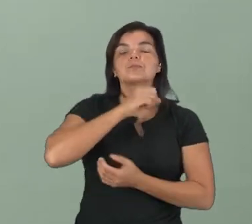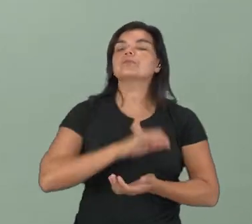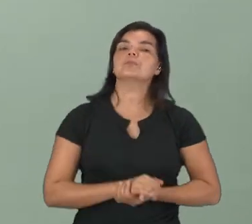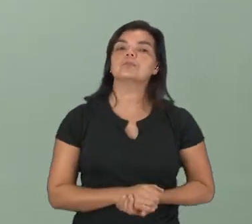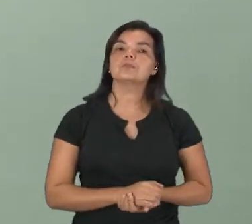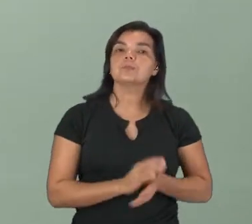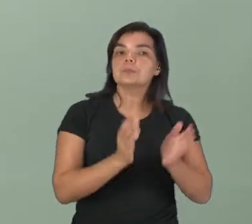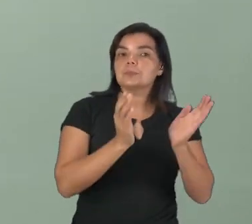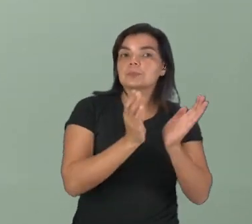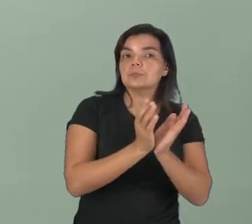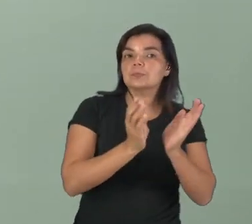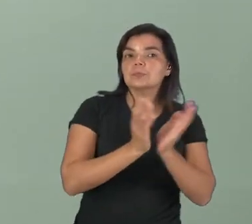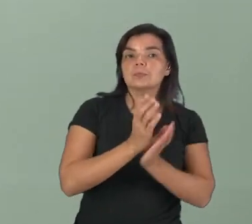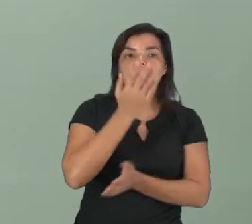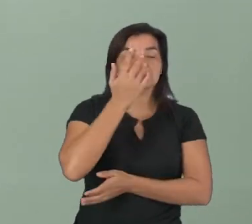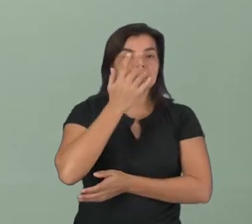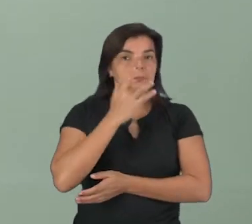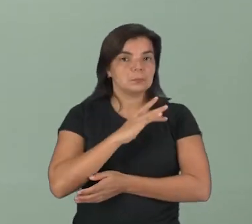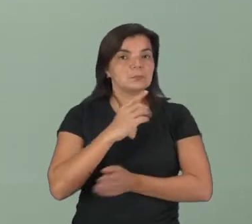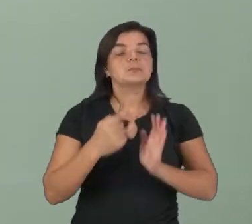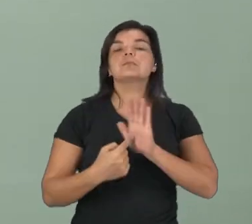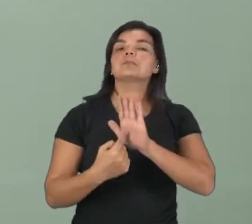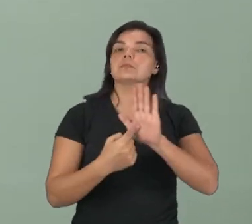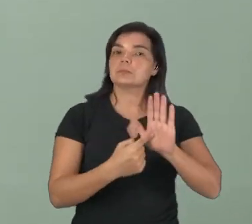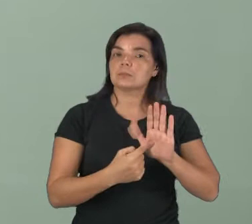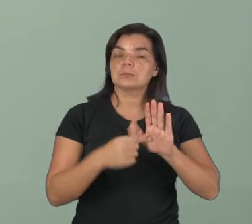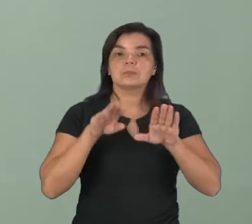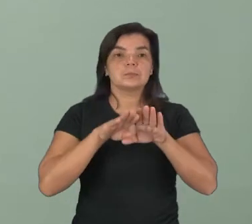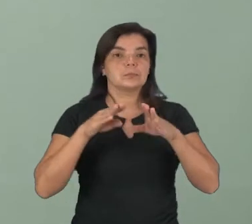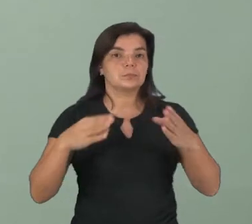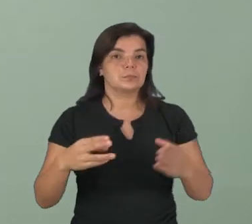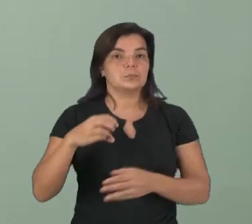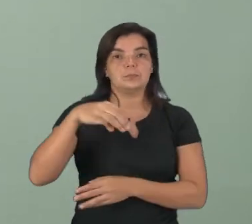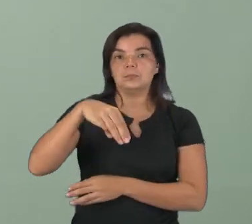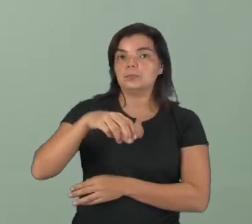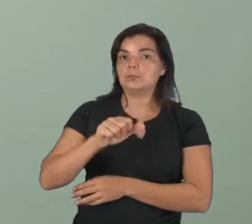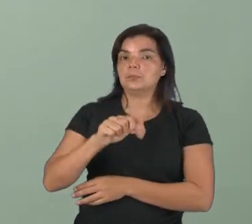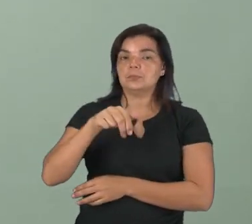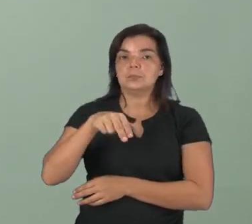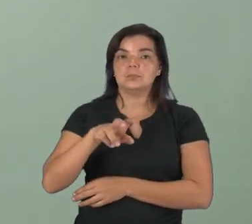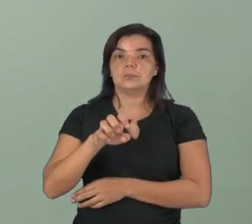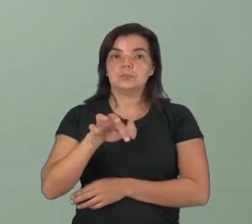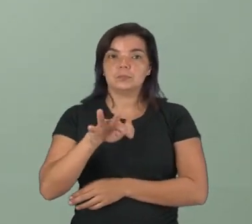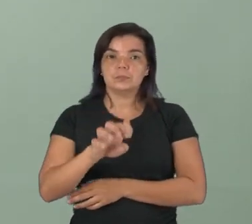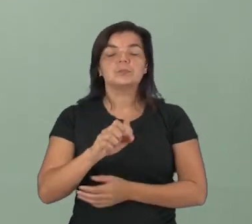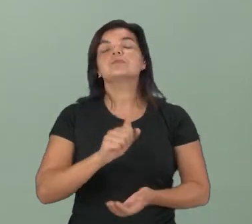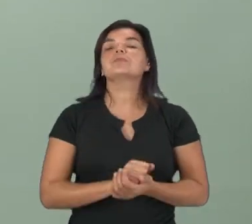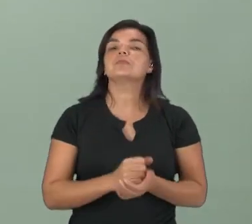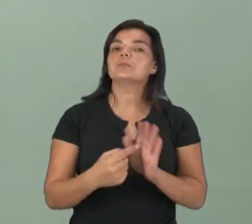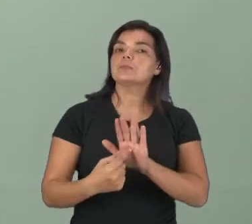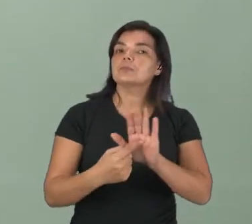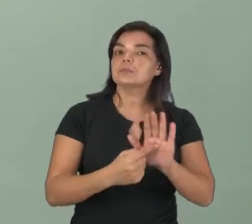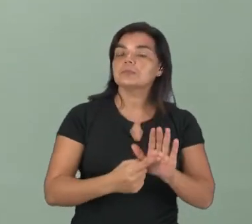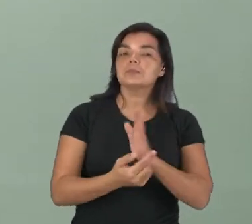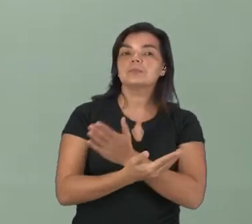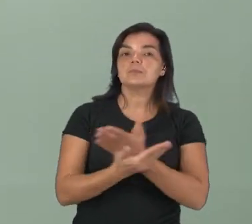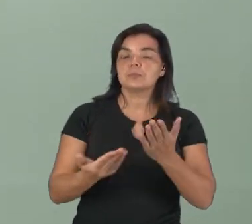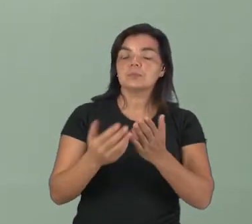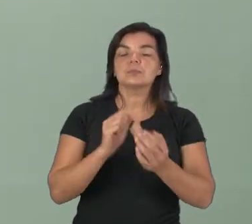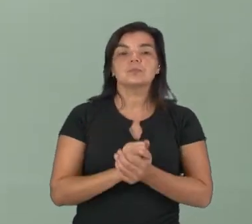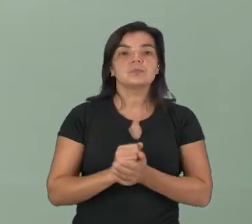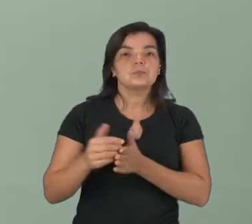grupo de crianças representaram através das maquetes. Então, vamos lá. Eu vou mostrar a vocês